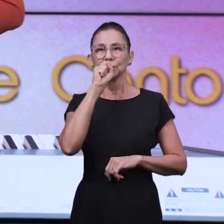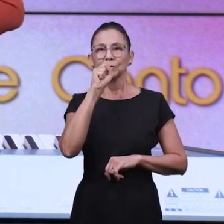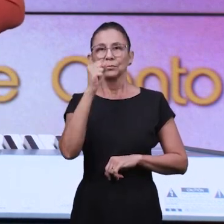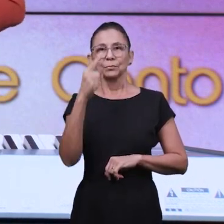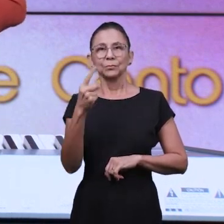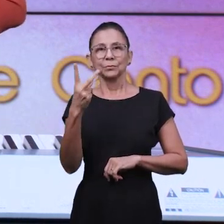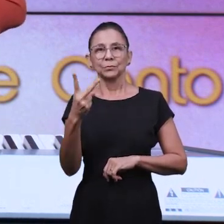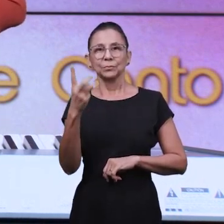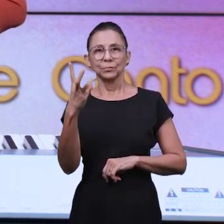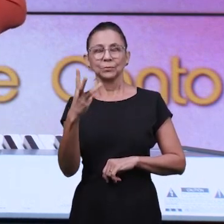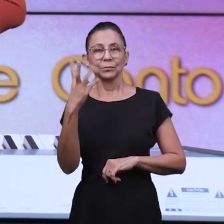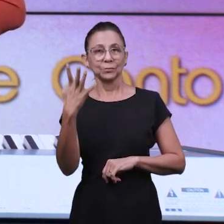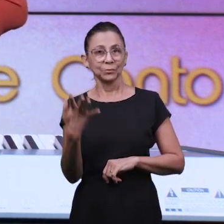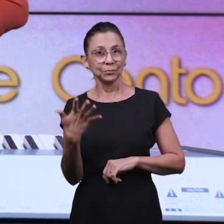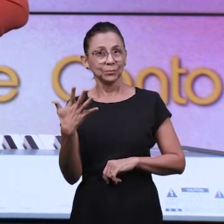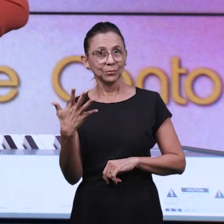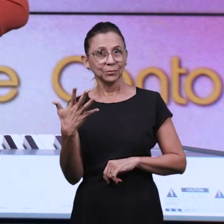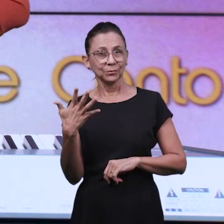Inspirou.